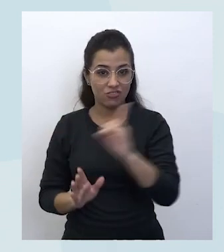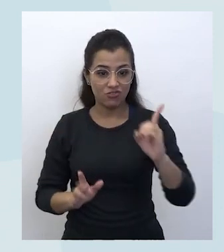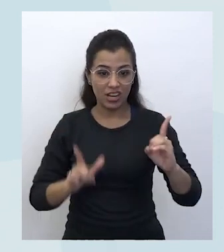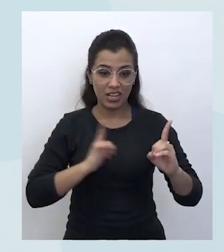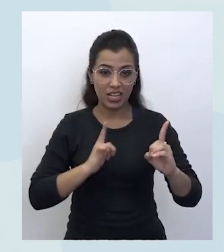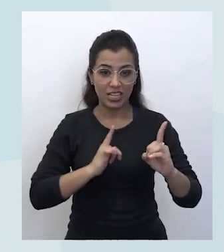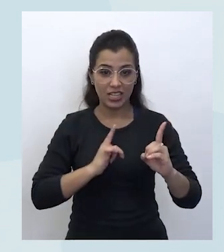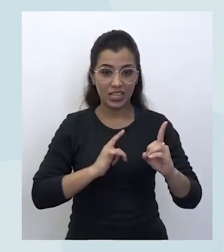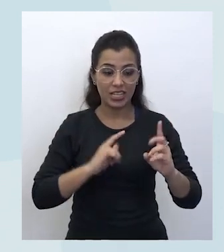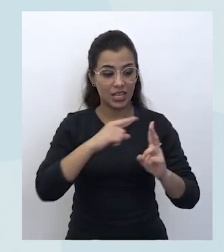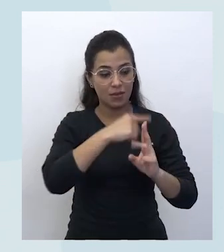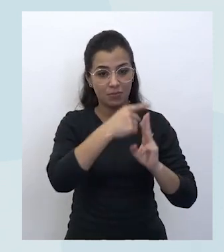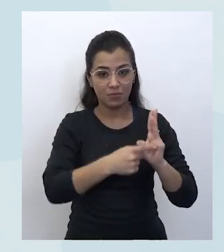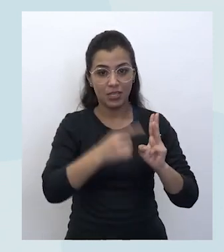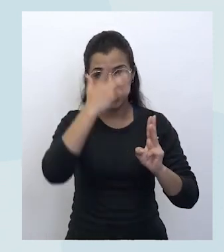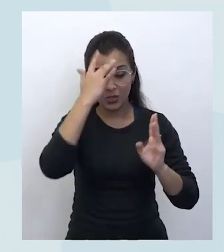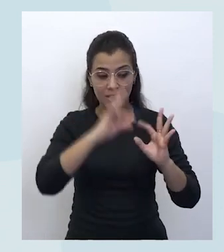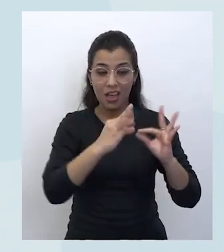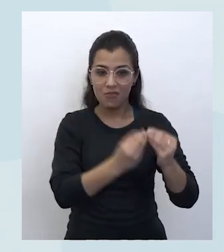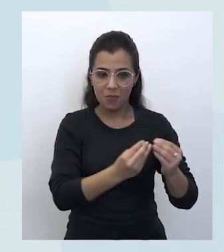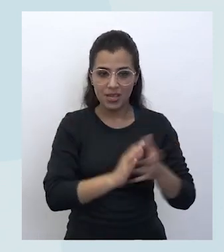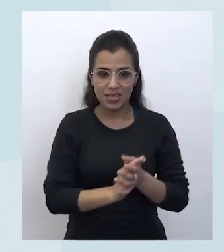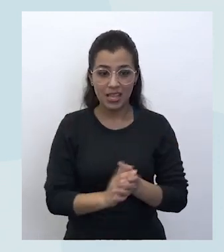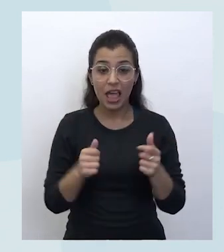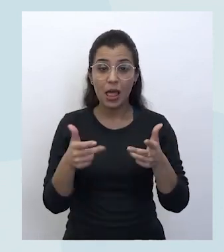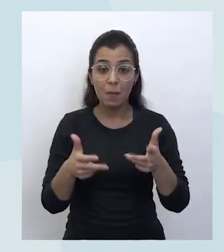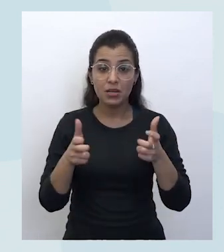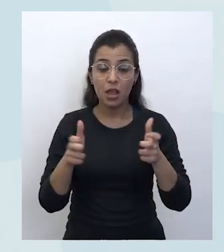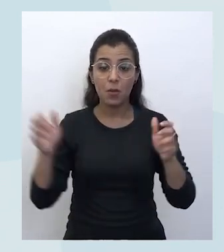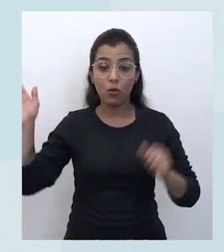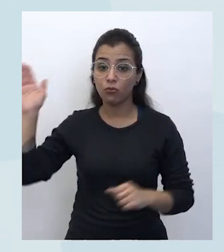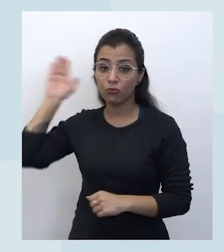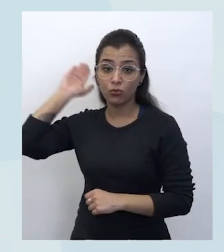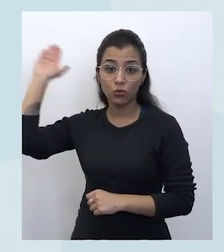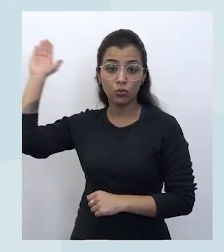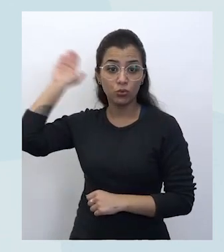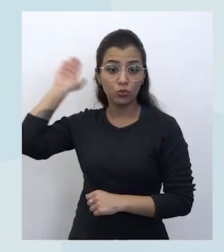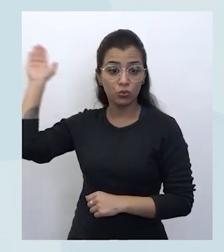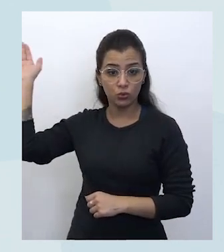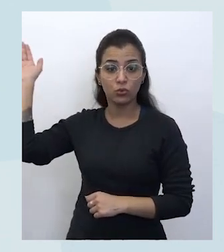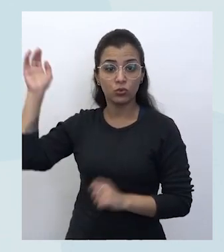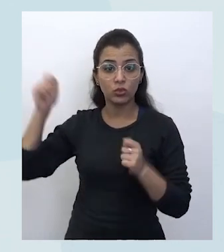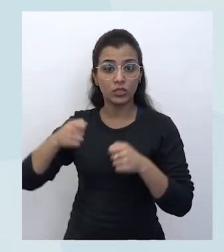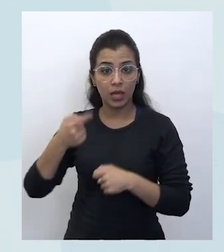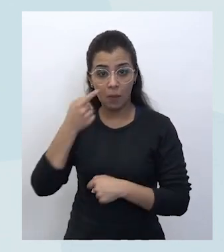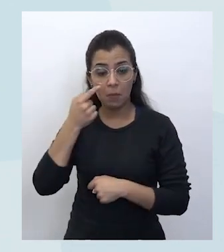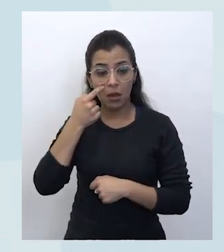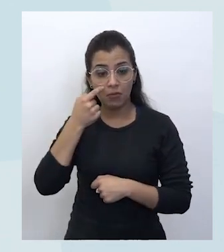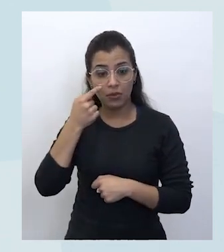família, né? Então, você percebe que ao fundo a gente tem a representação de o que provavelmente